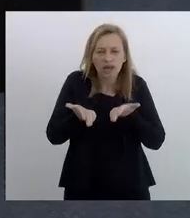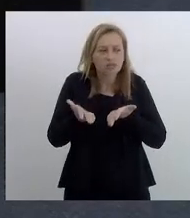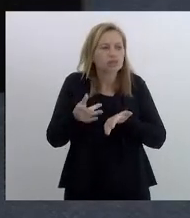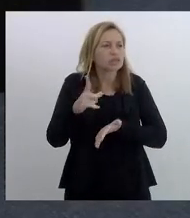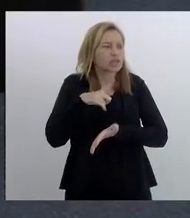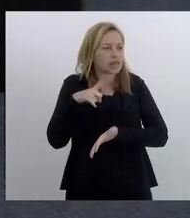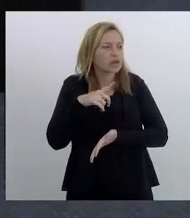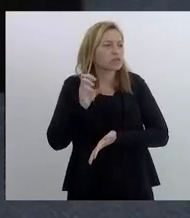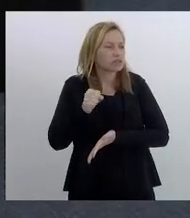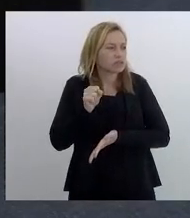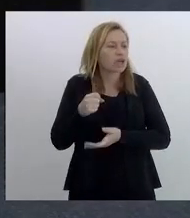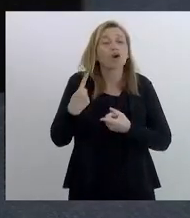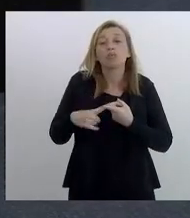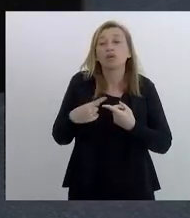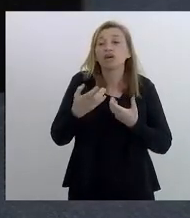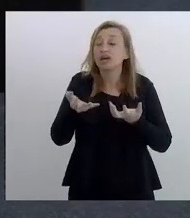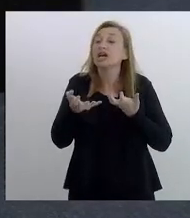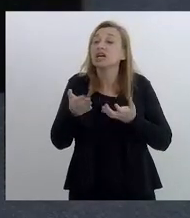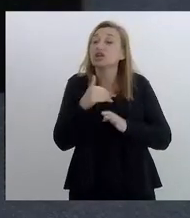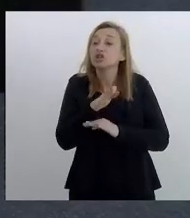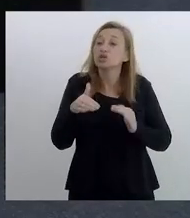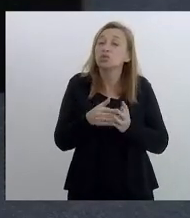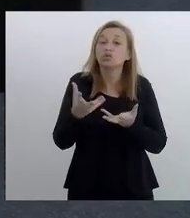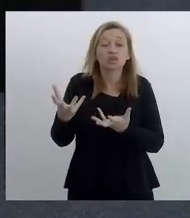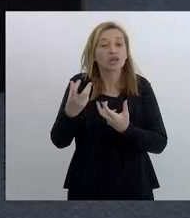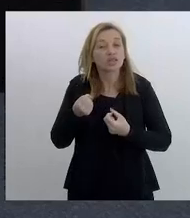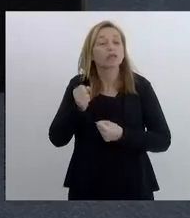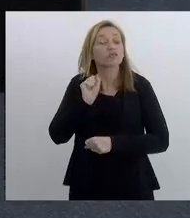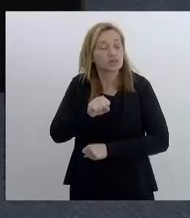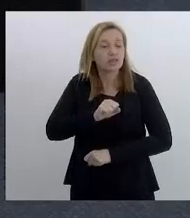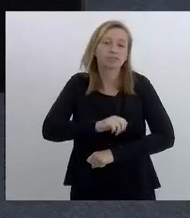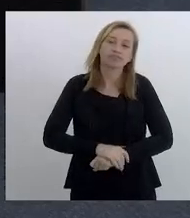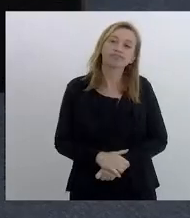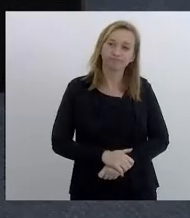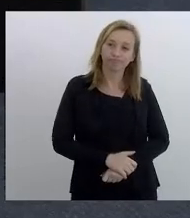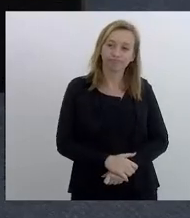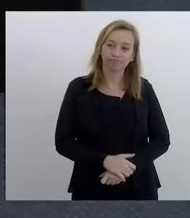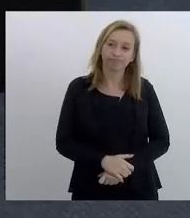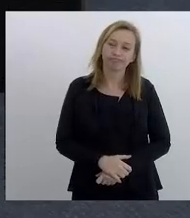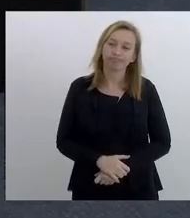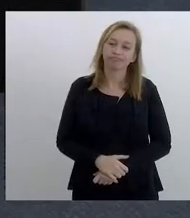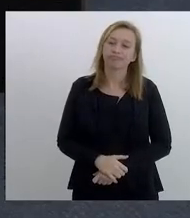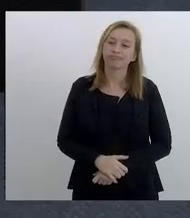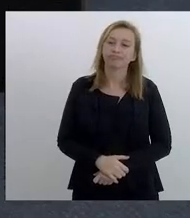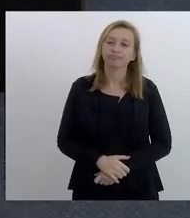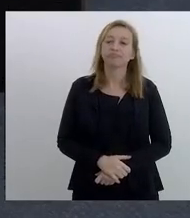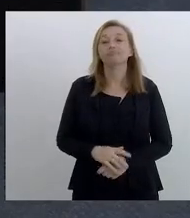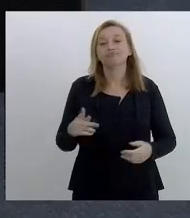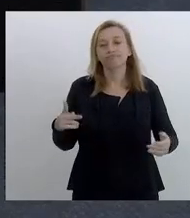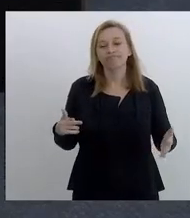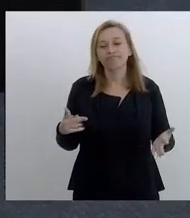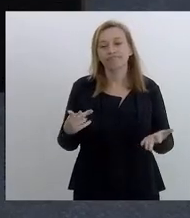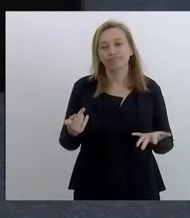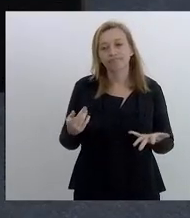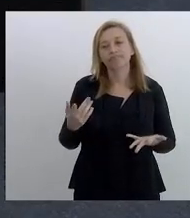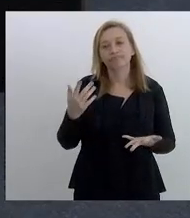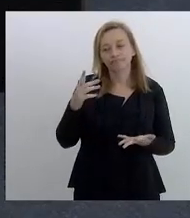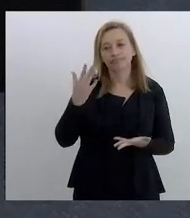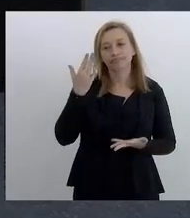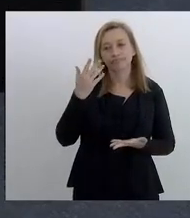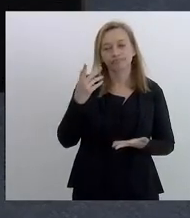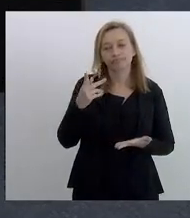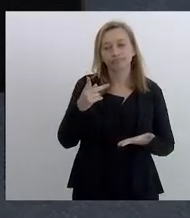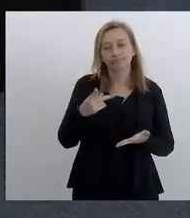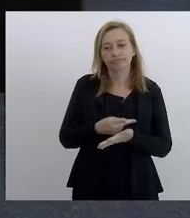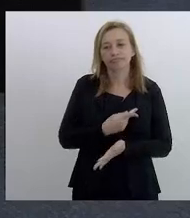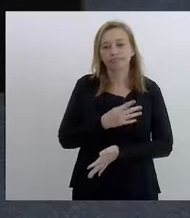tomados, porque nós queremos que todos recebam. E isso irá ocorrer, tenho essa convicção. Obrigado,